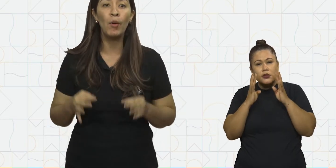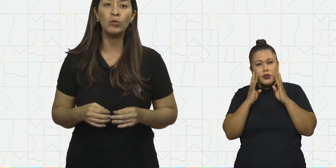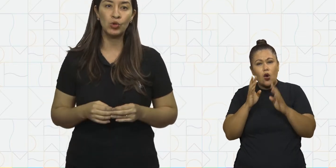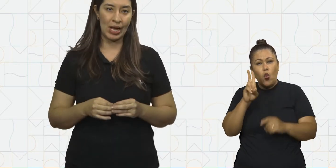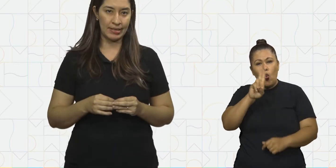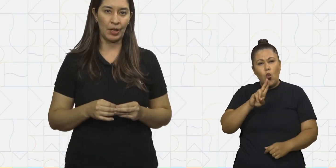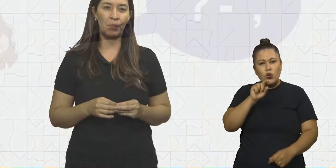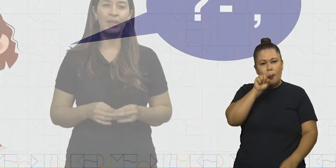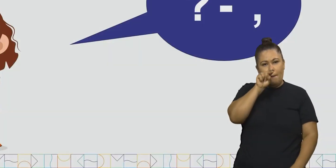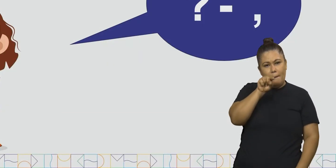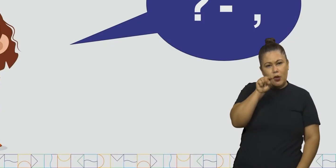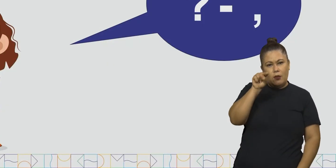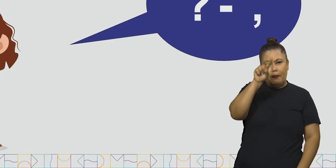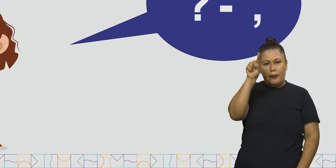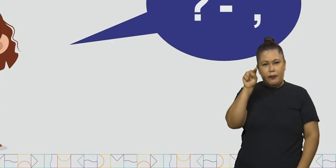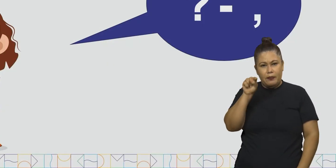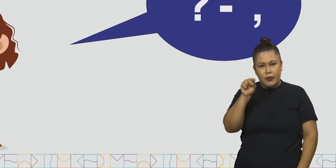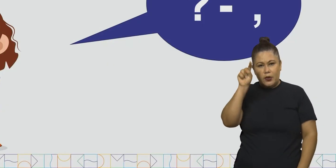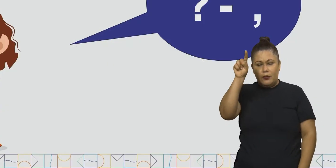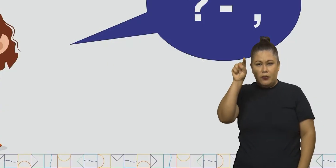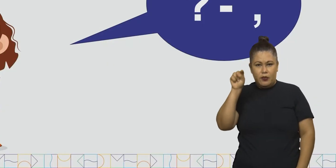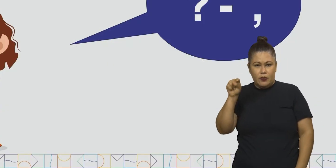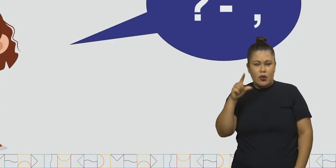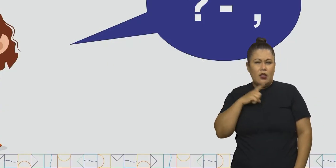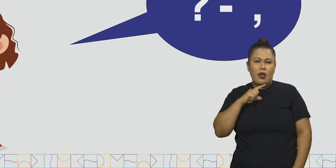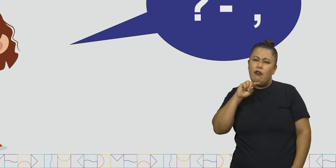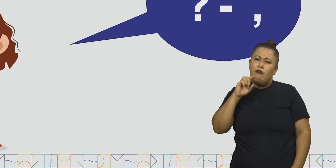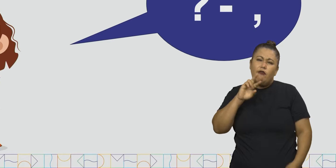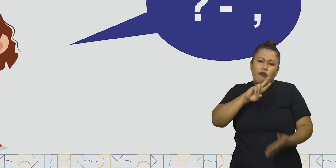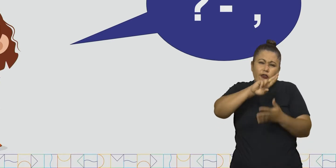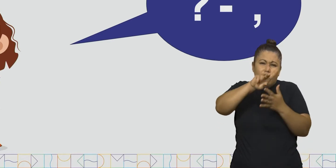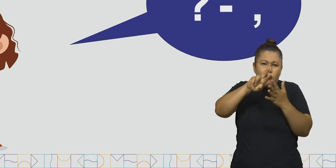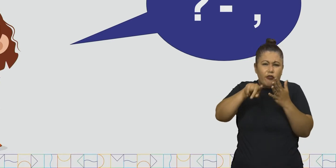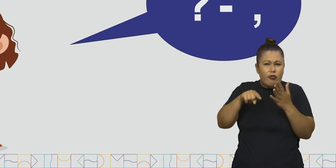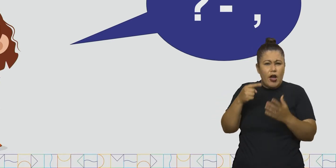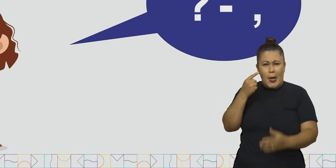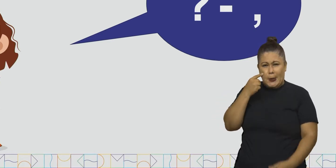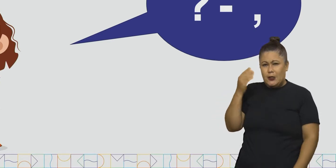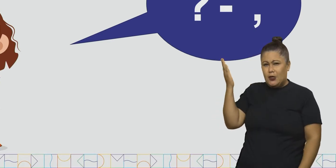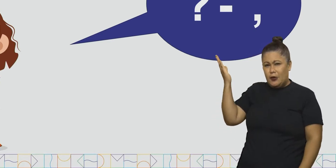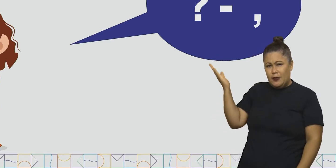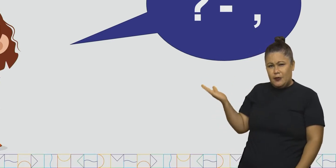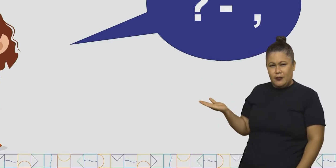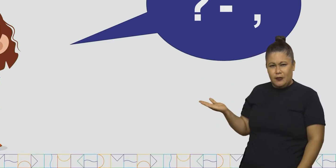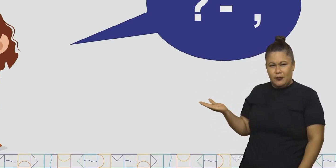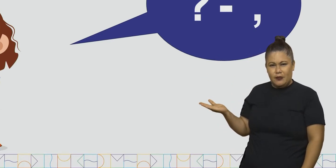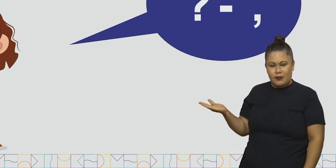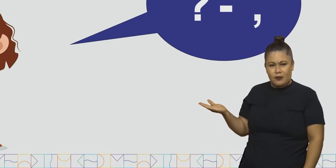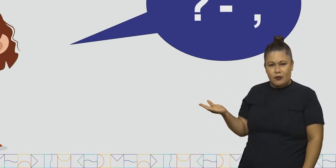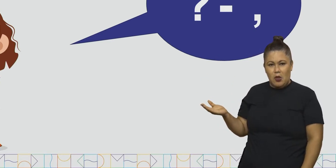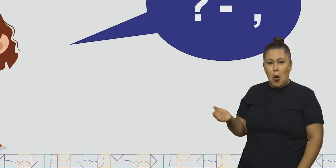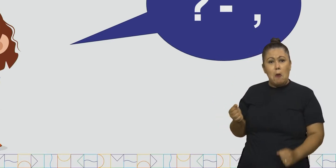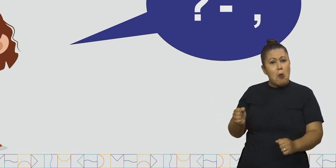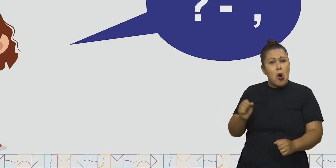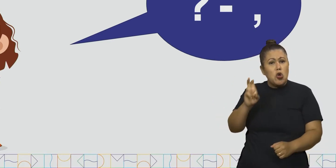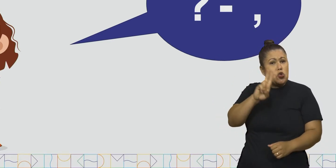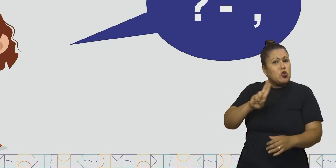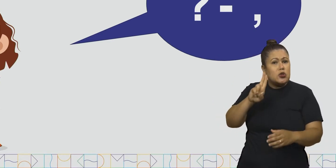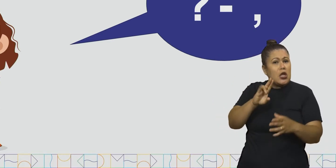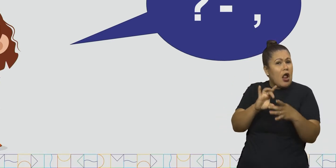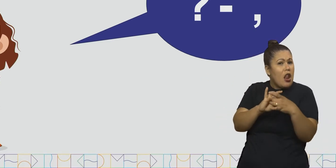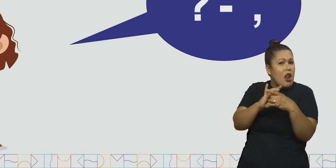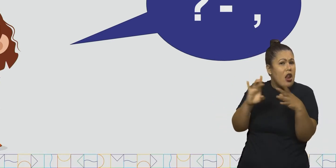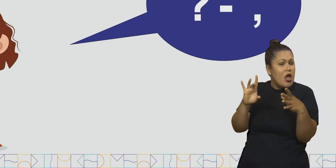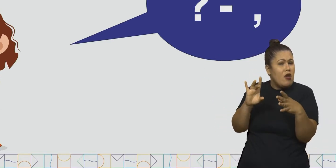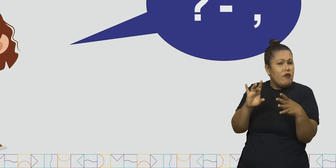na pontuação. Existem vários sinais de pontuação que estão disponíveis para usarmos em um texto. Temos